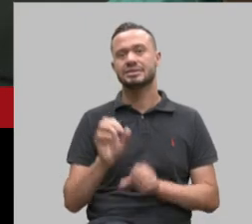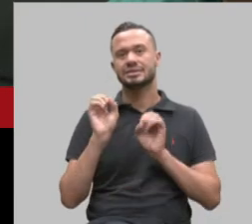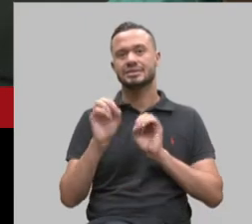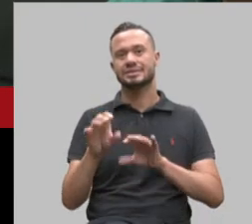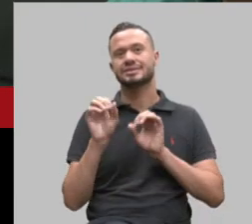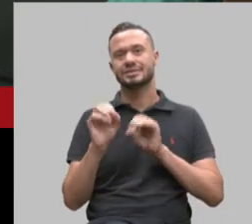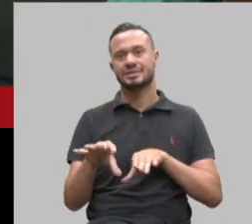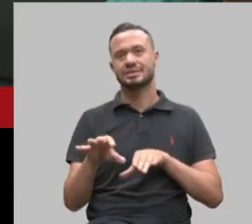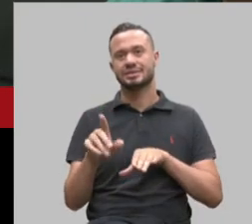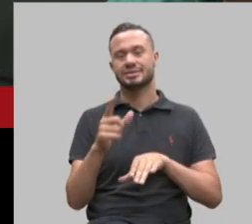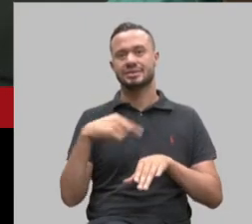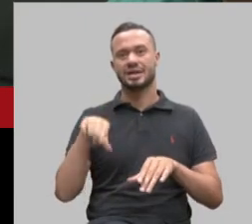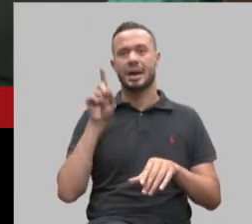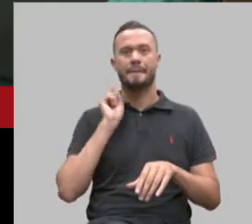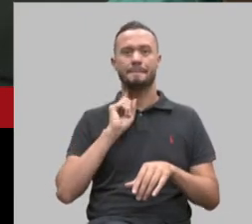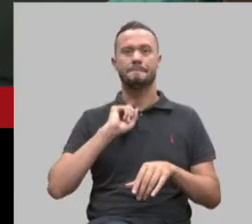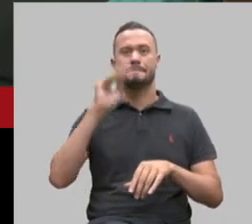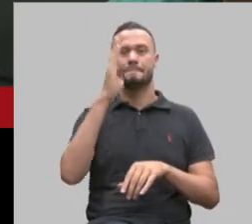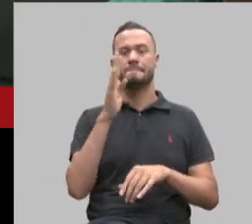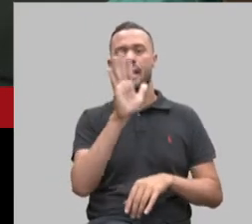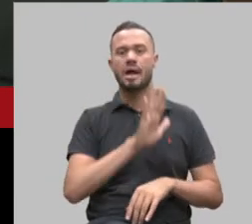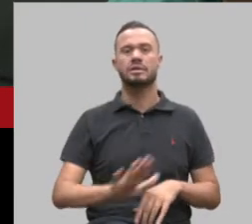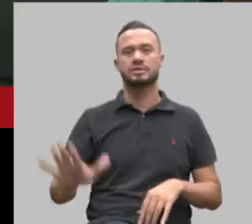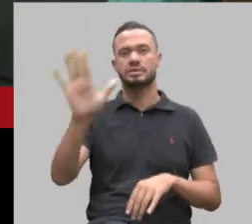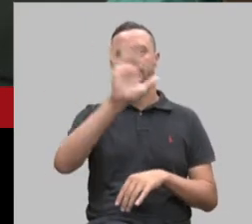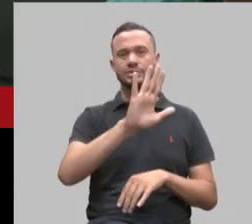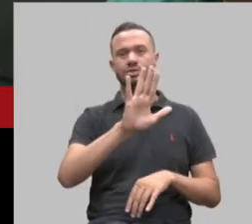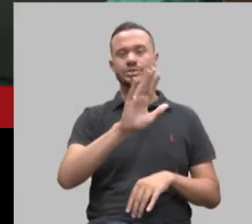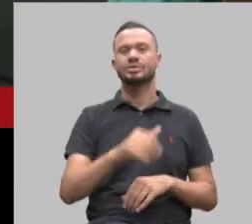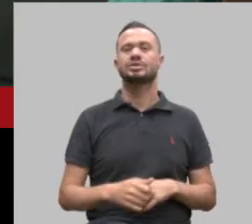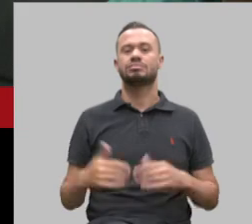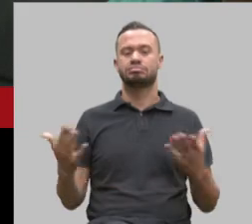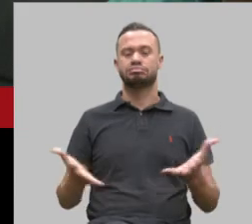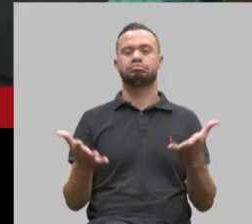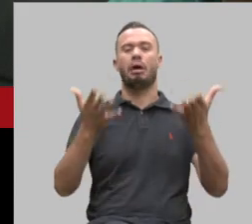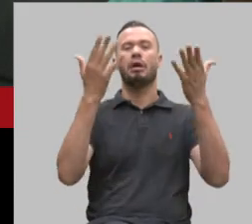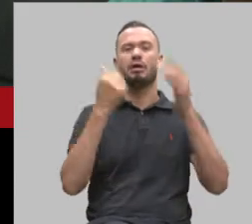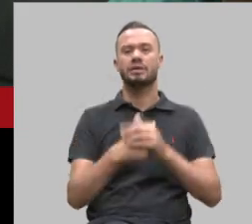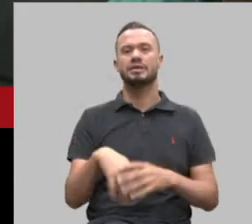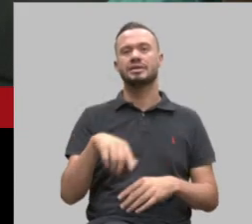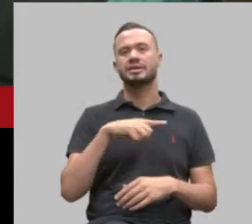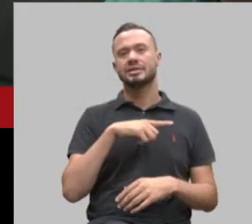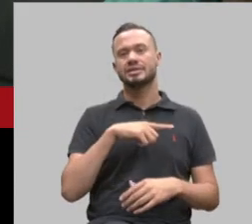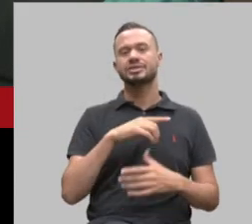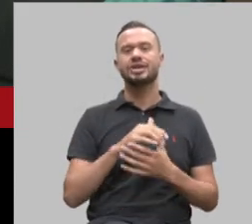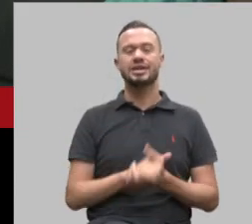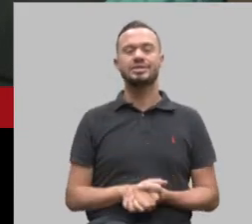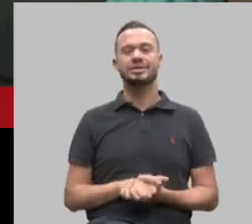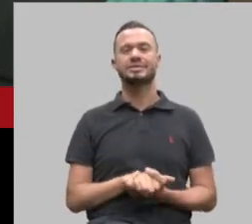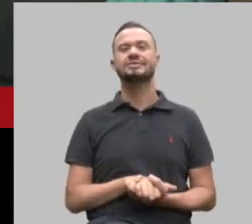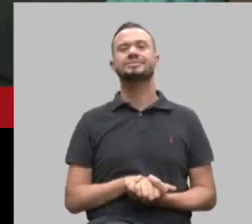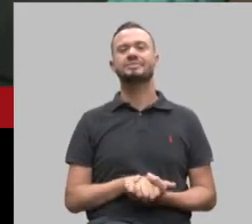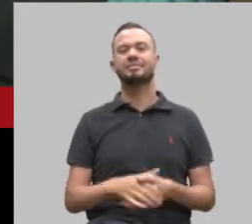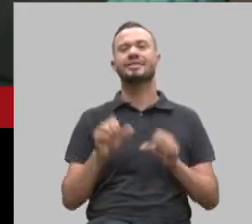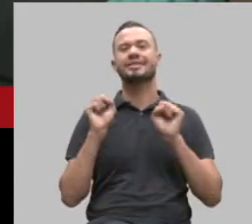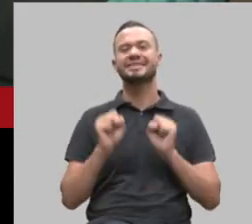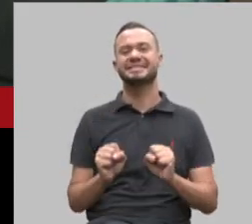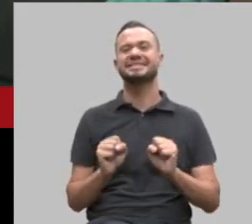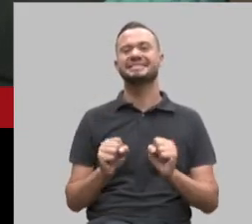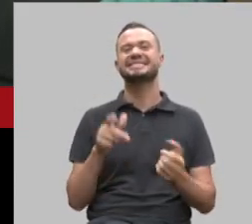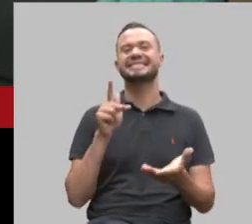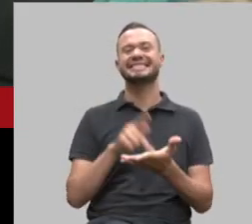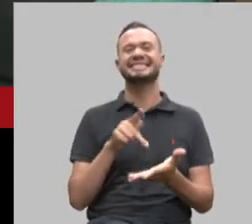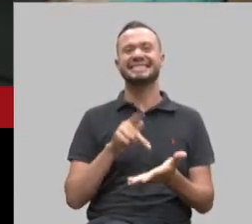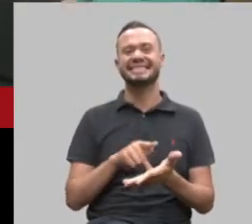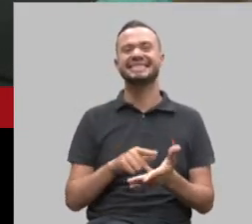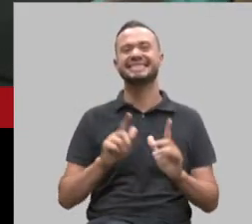em Minas Gerais e no Brasil todo seja mais empenhada e que tenha e que as pessoas possam realmente